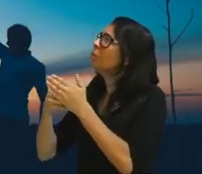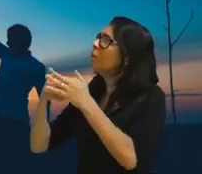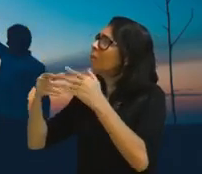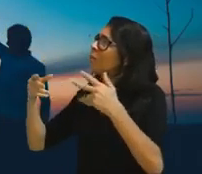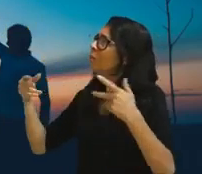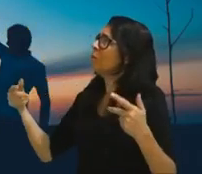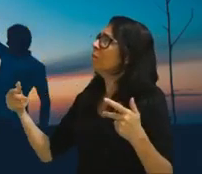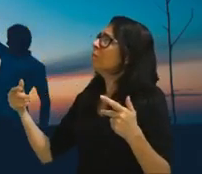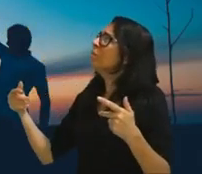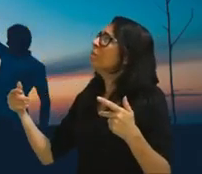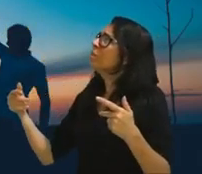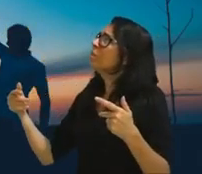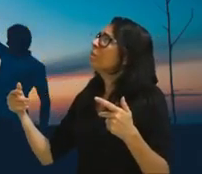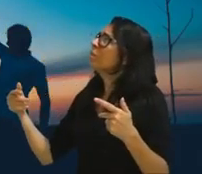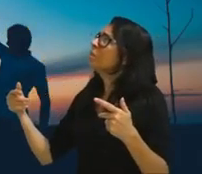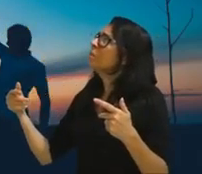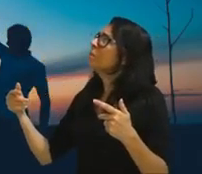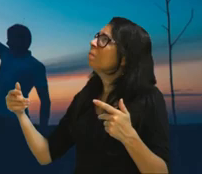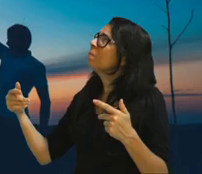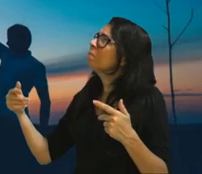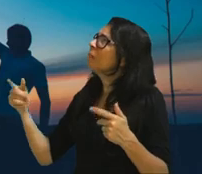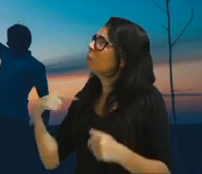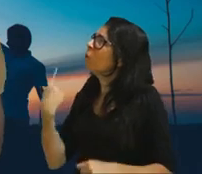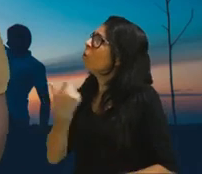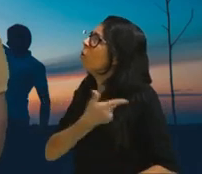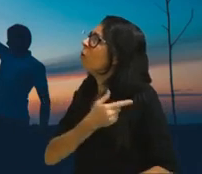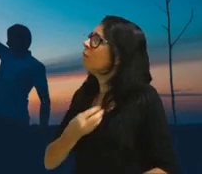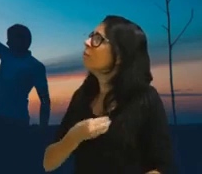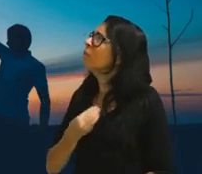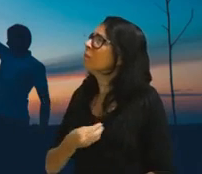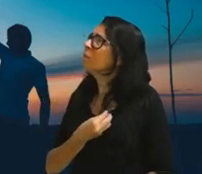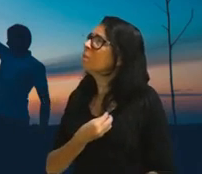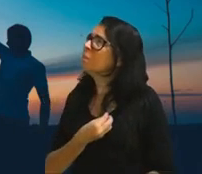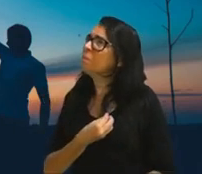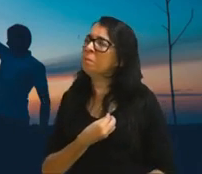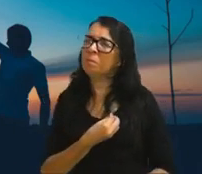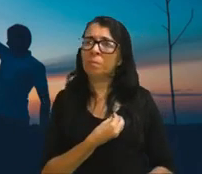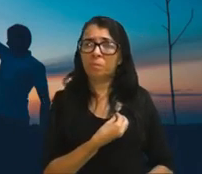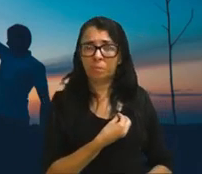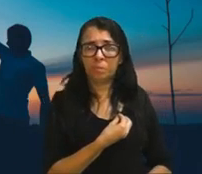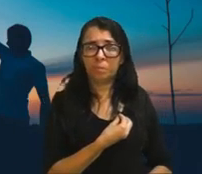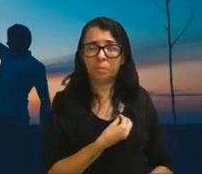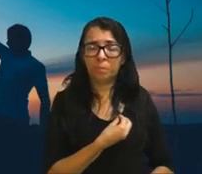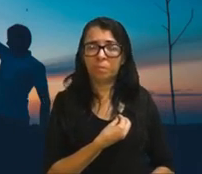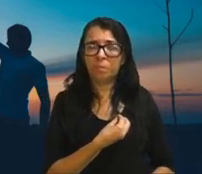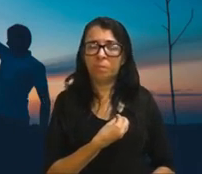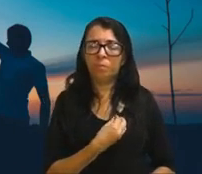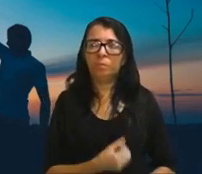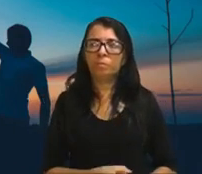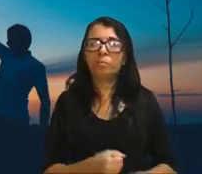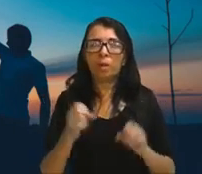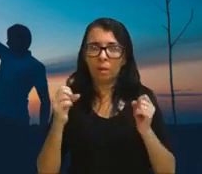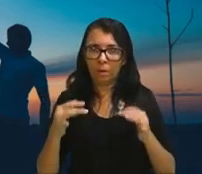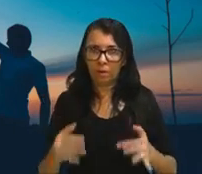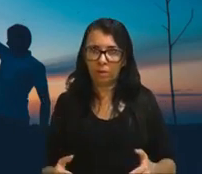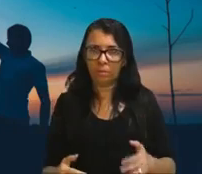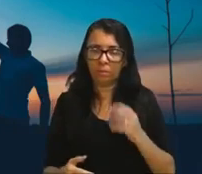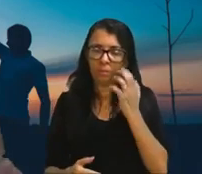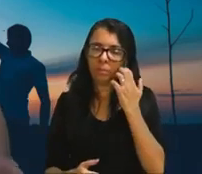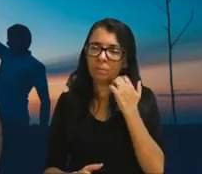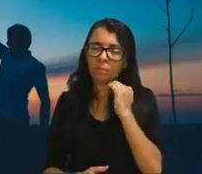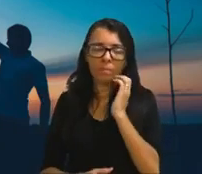Não é para você chegar diante de Deus com murmúrio. Não é você chegar na presença de Deus e